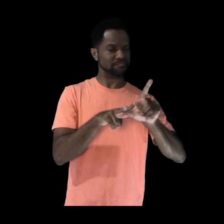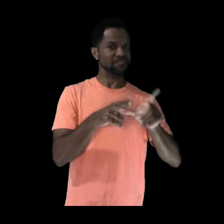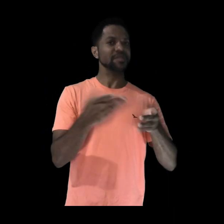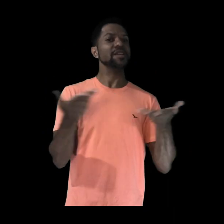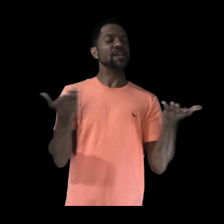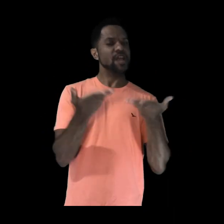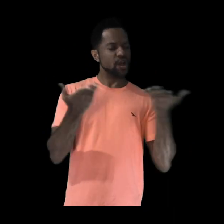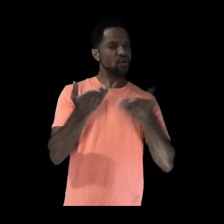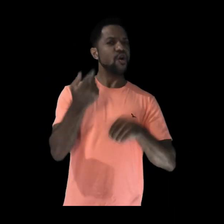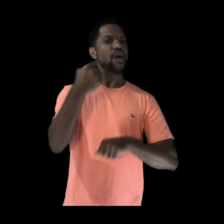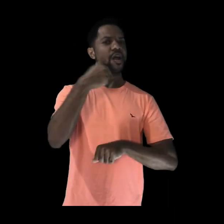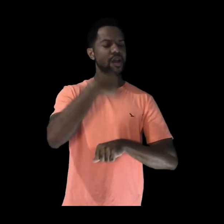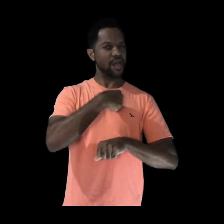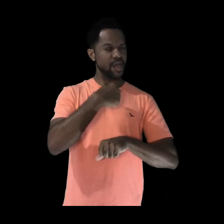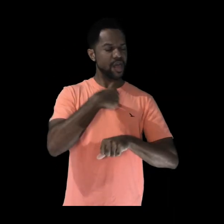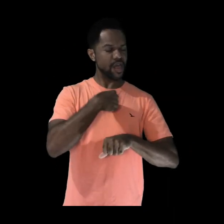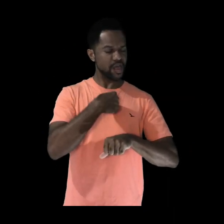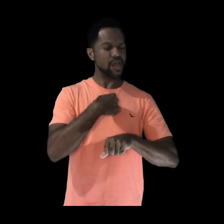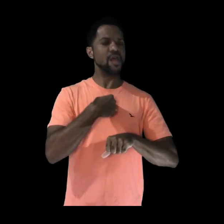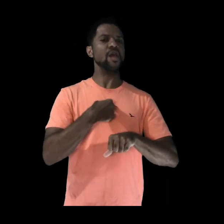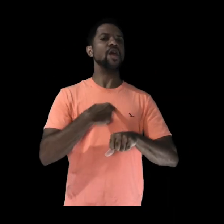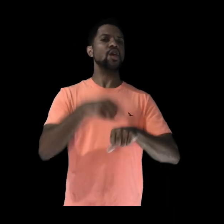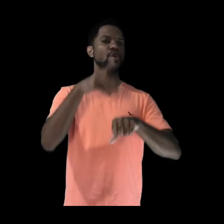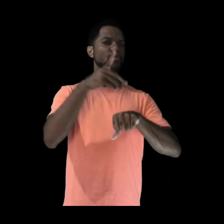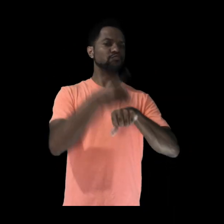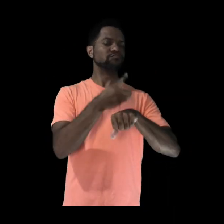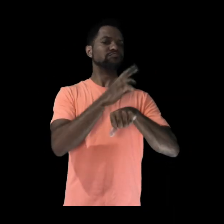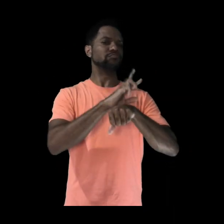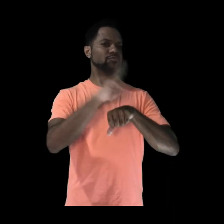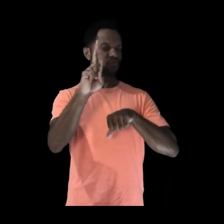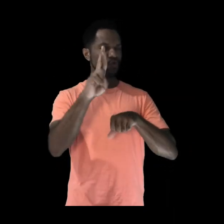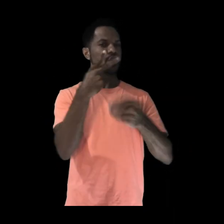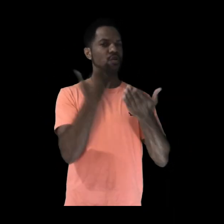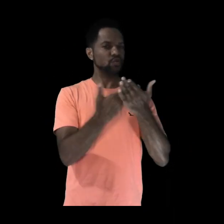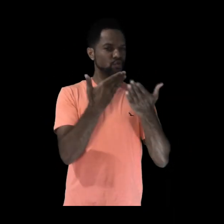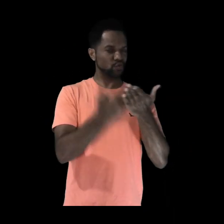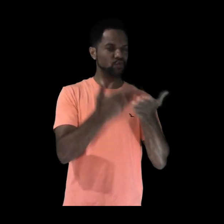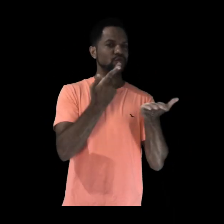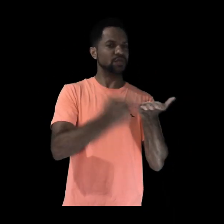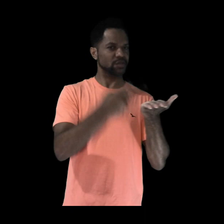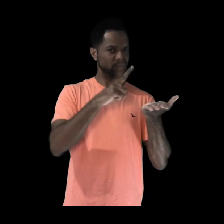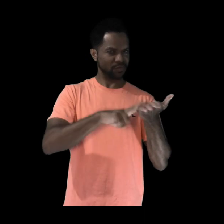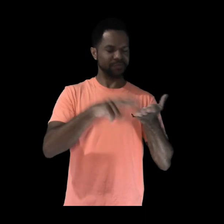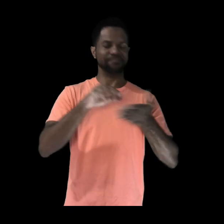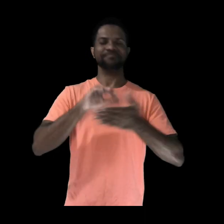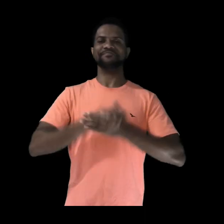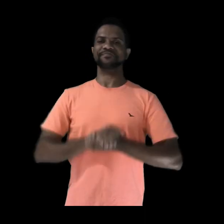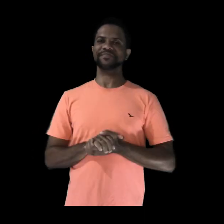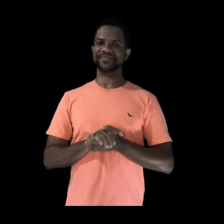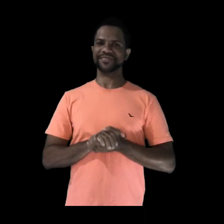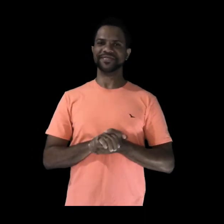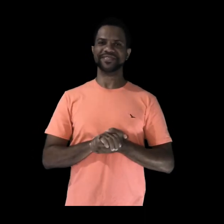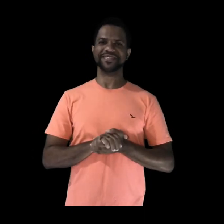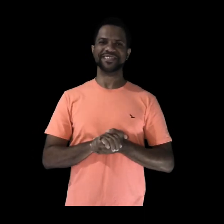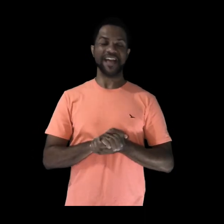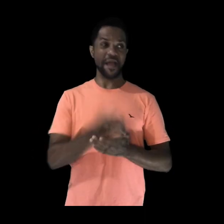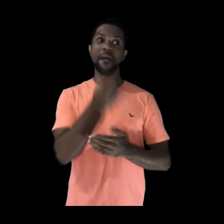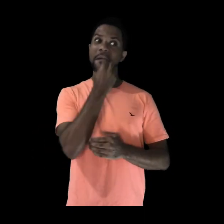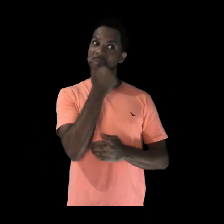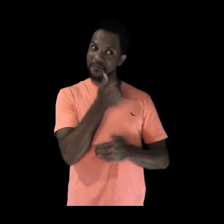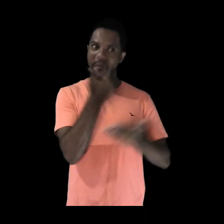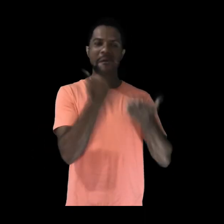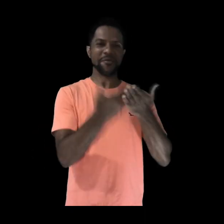agora eu estou doutorando em Estudos da Tradução. Ah, muito bom. É sempre bom, né? Porque é um estudo